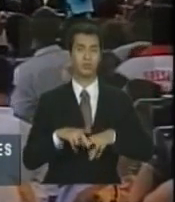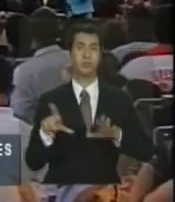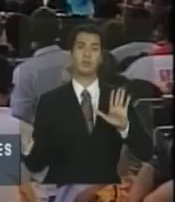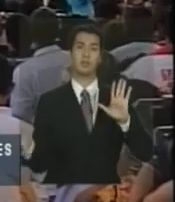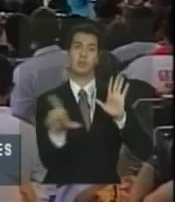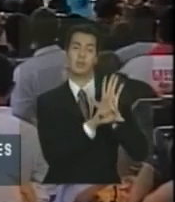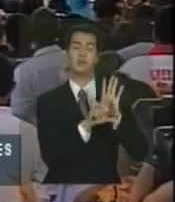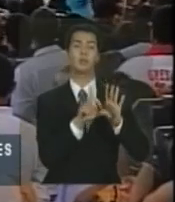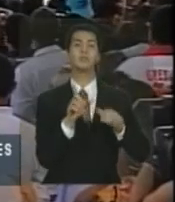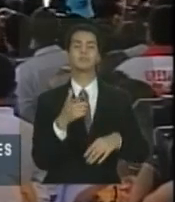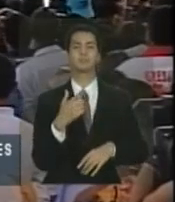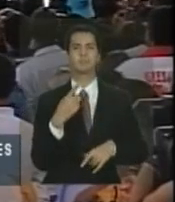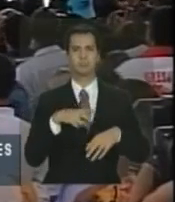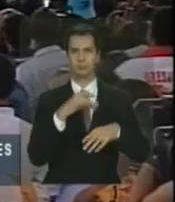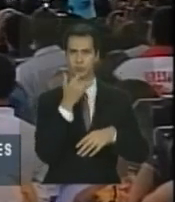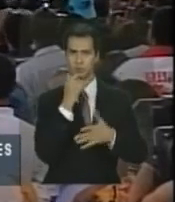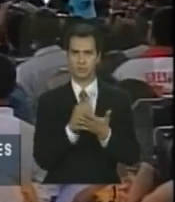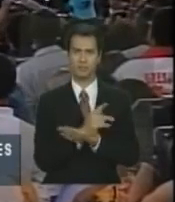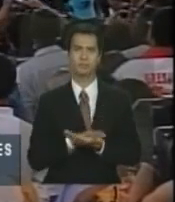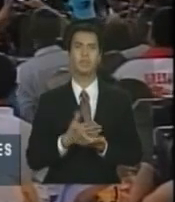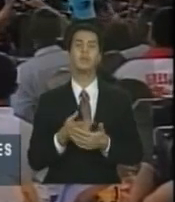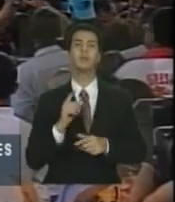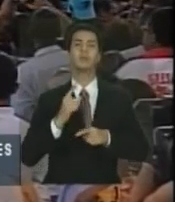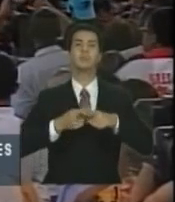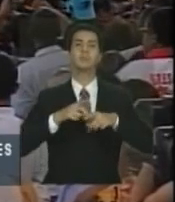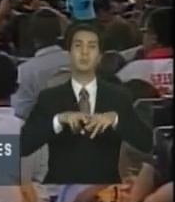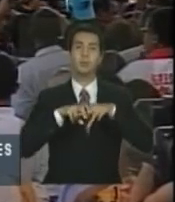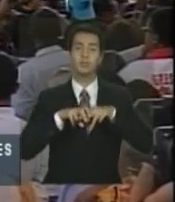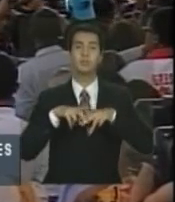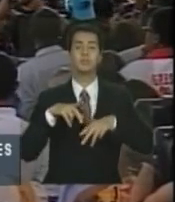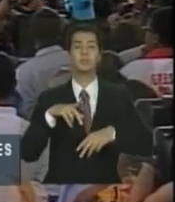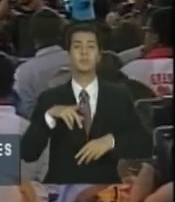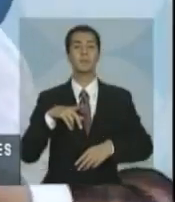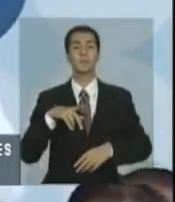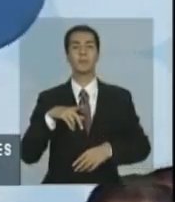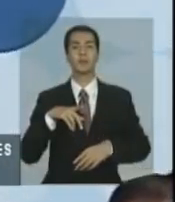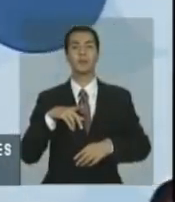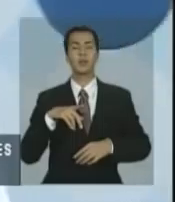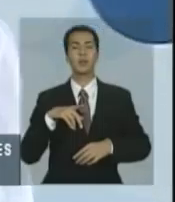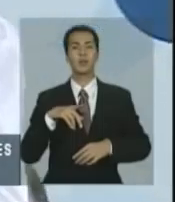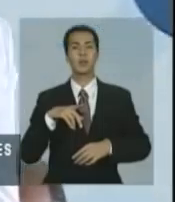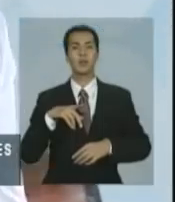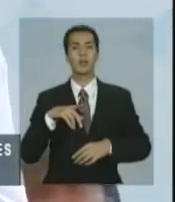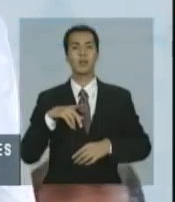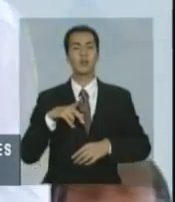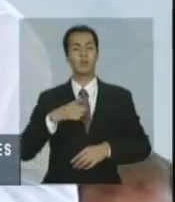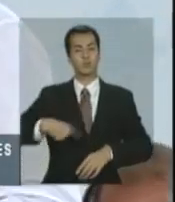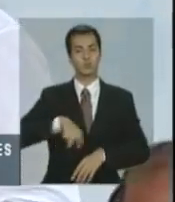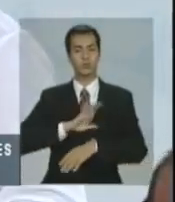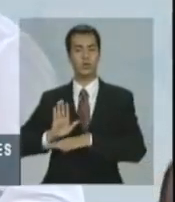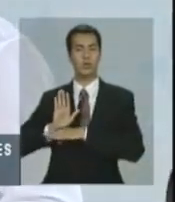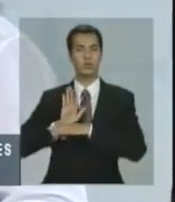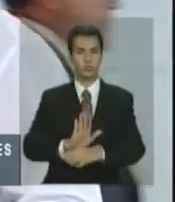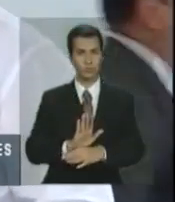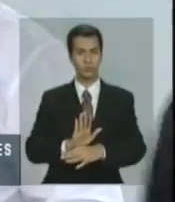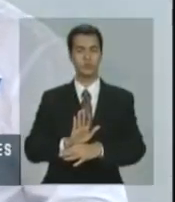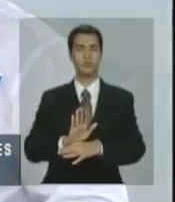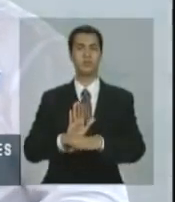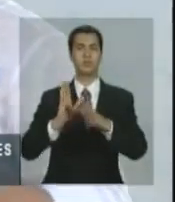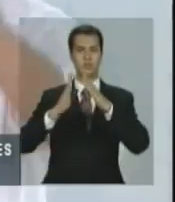Por isso que além de apoiar na construção das clínicas, além de apoiar no custeio e manutenção das clínicas de